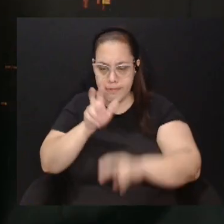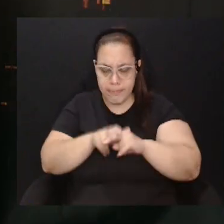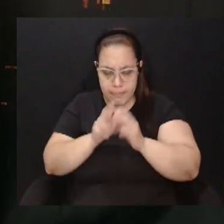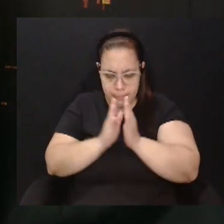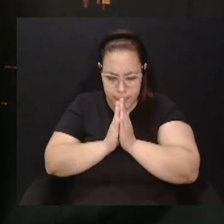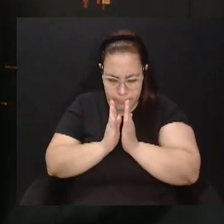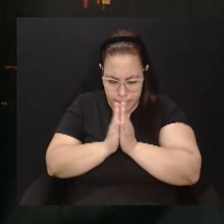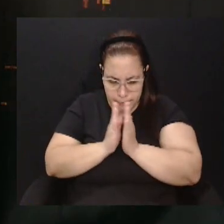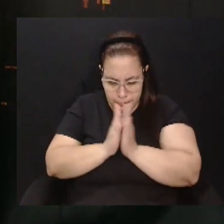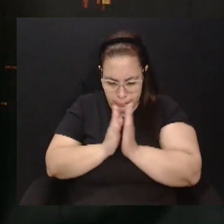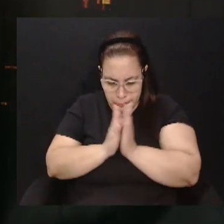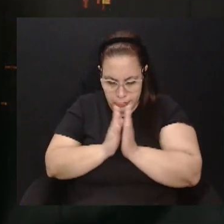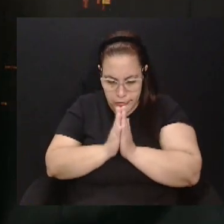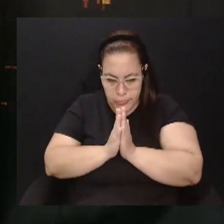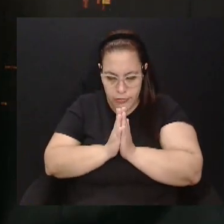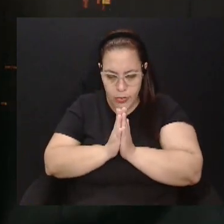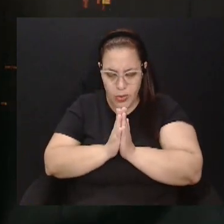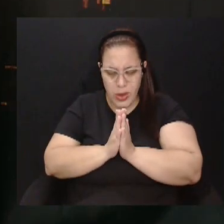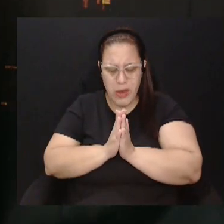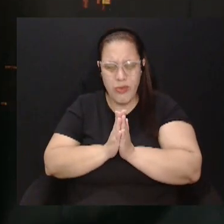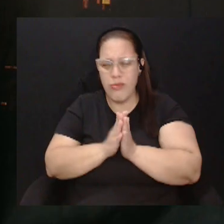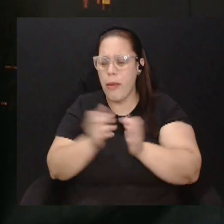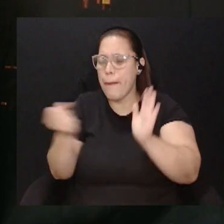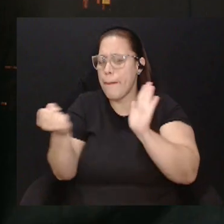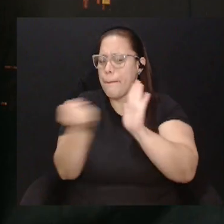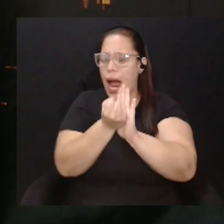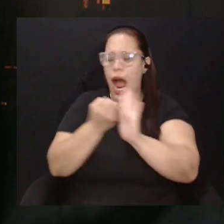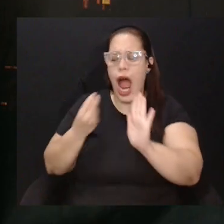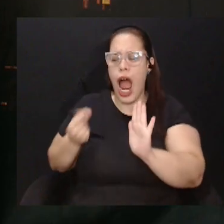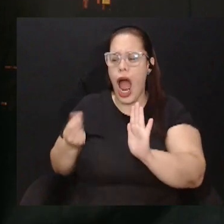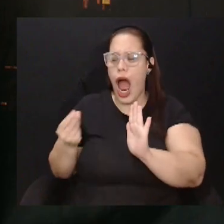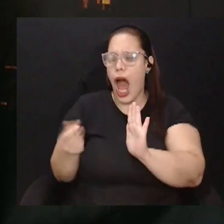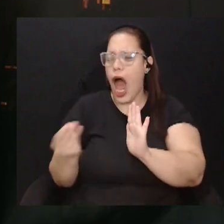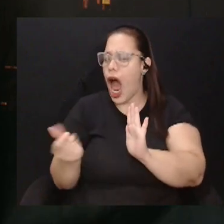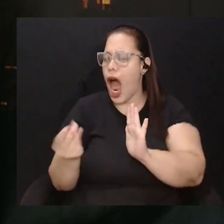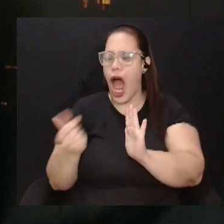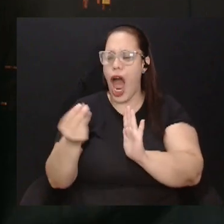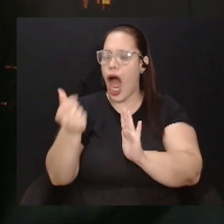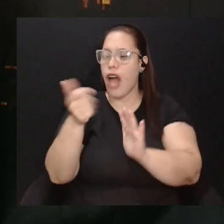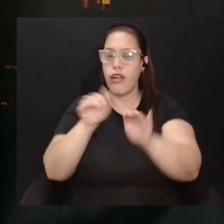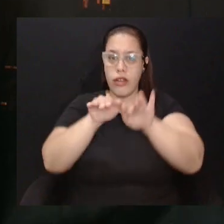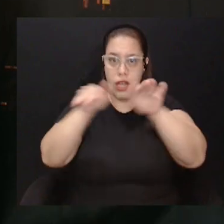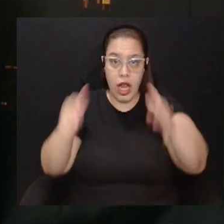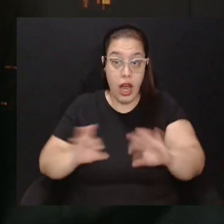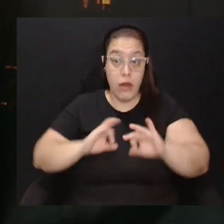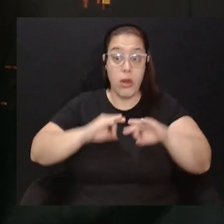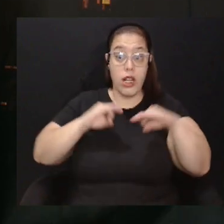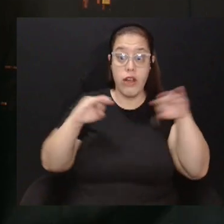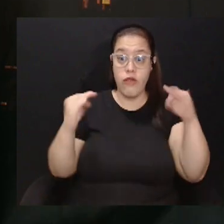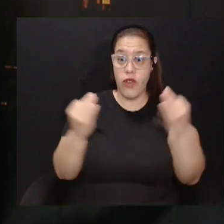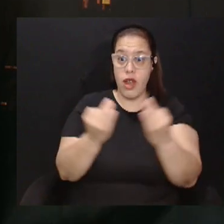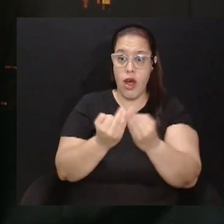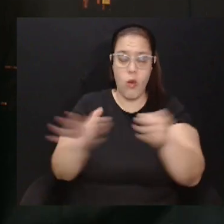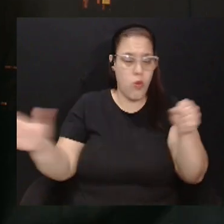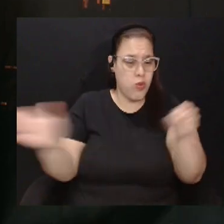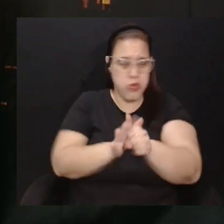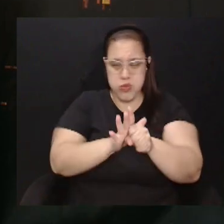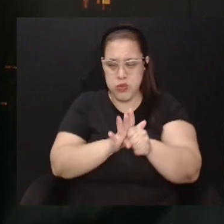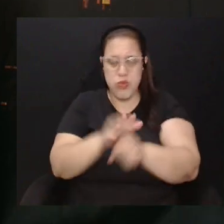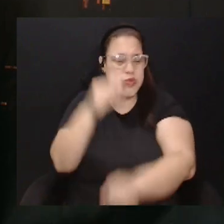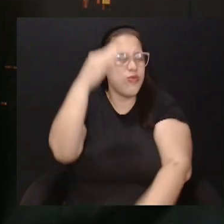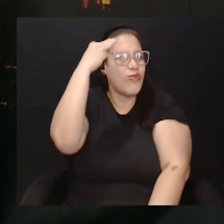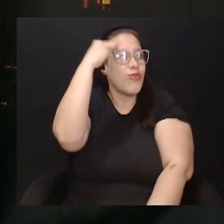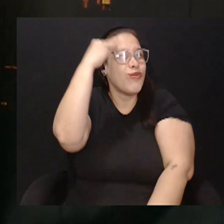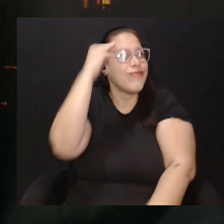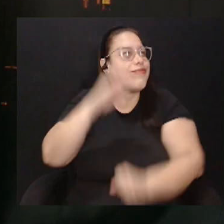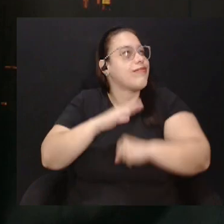orações. Então, dos ritos preservados por gerações, as mesas em família, cheias de memória e afeto, né? A